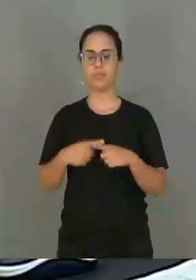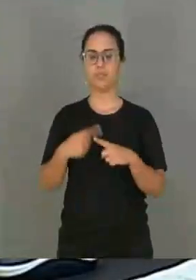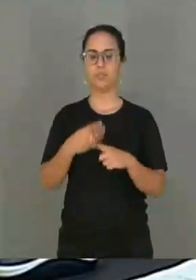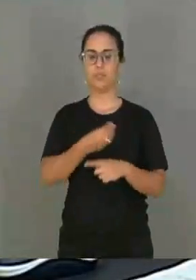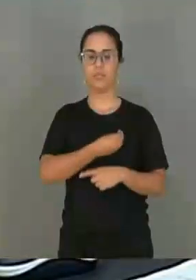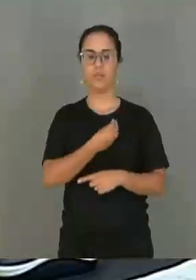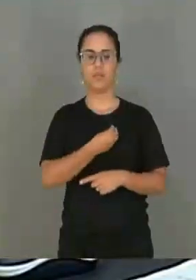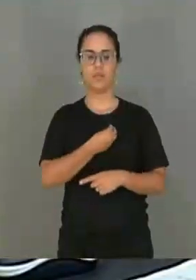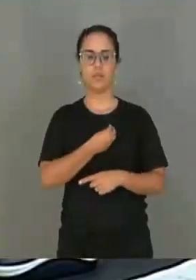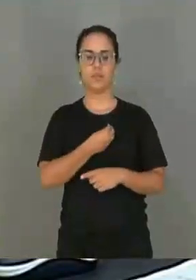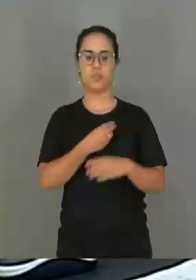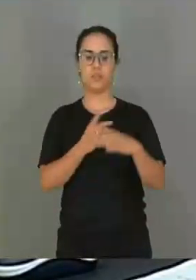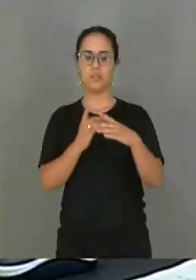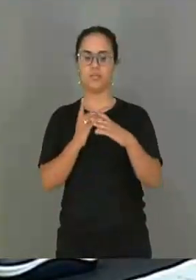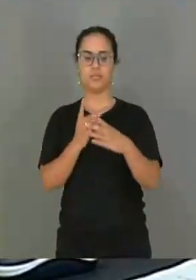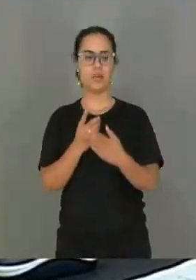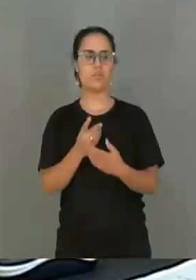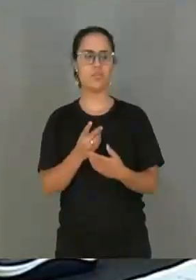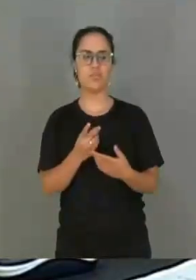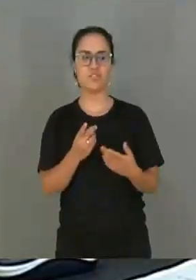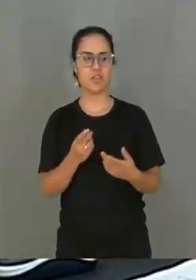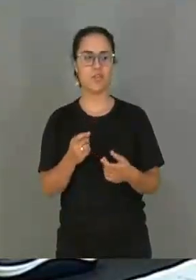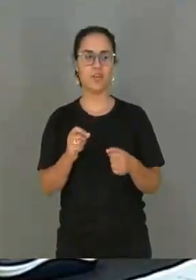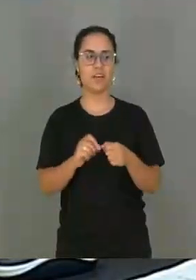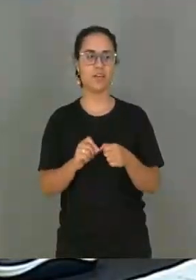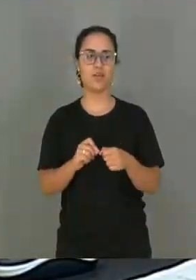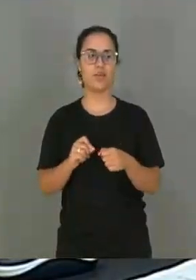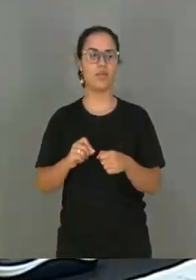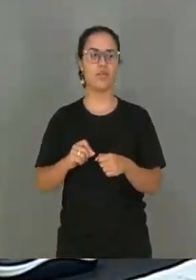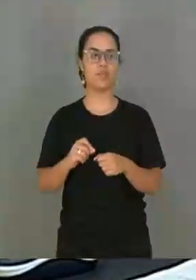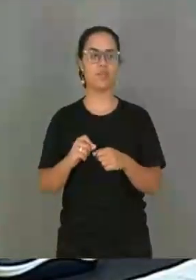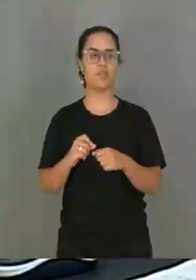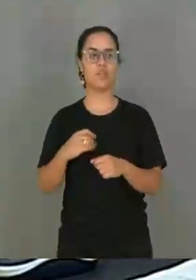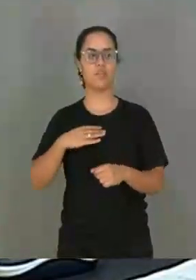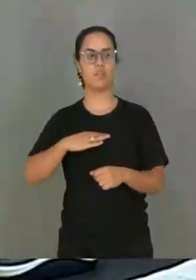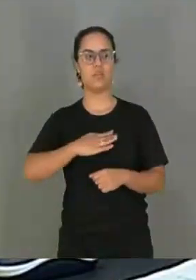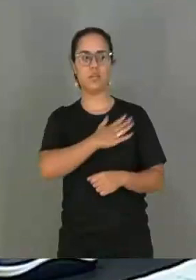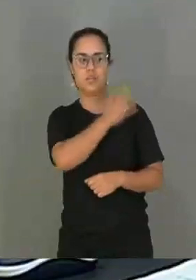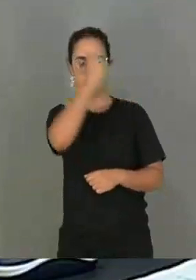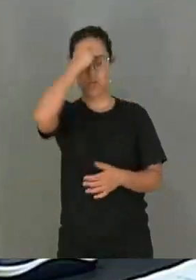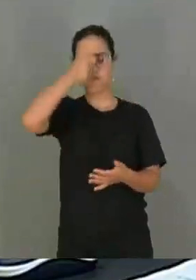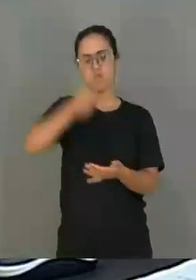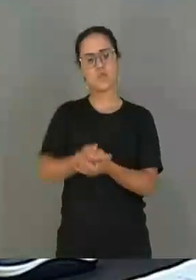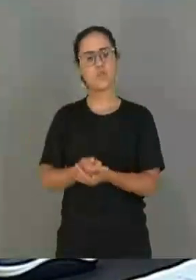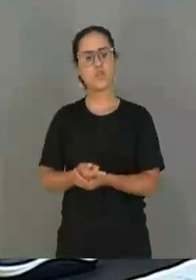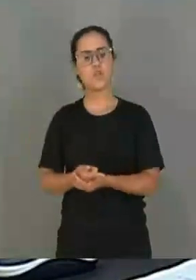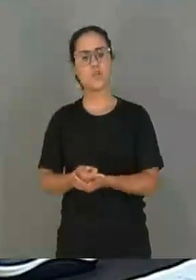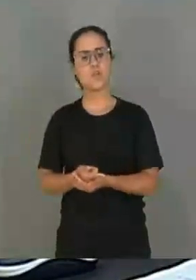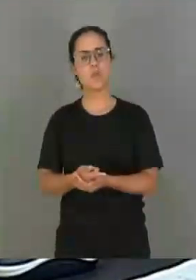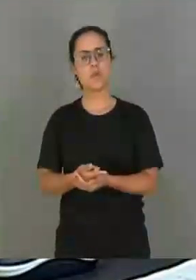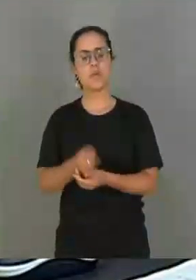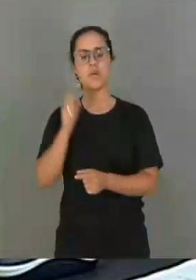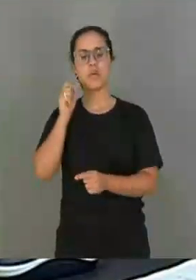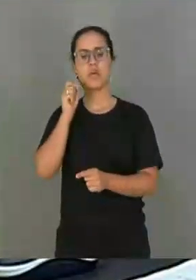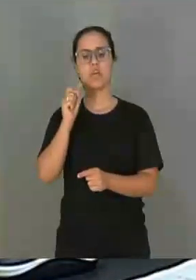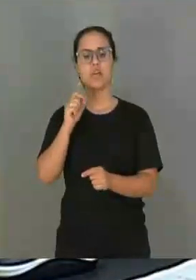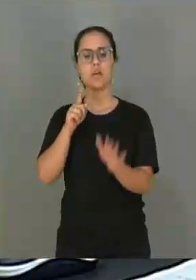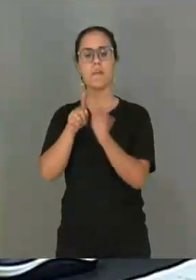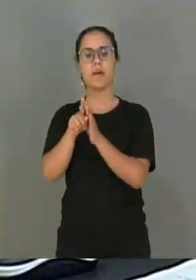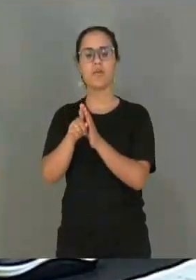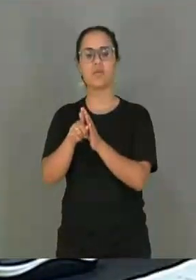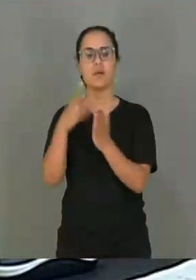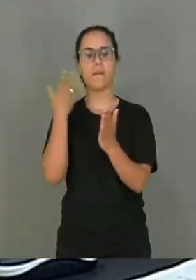uma ditadura hoje, infelizmente, no Brasil, onde quem questiona é retirado das redes